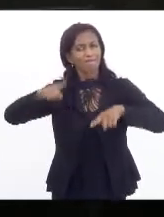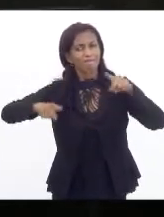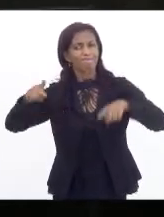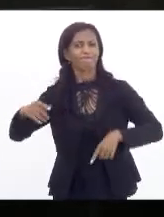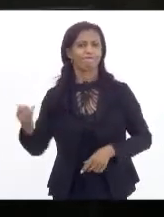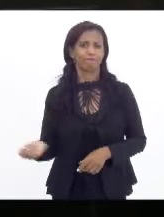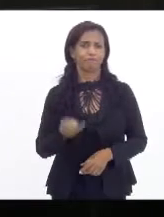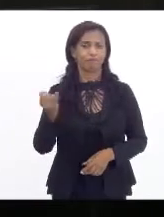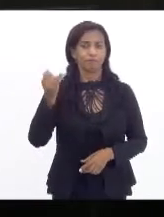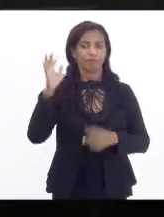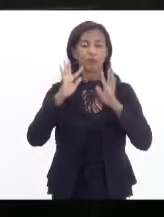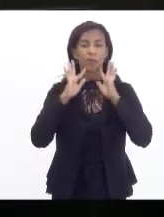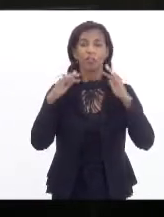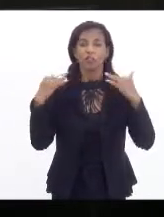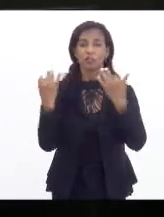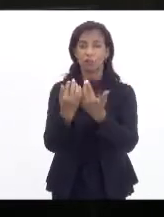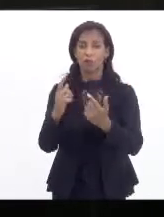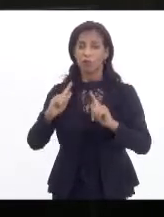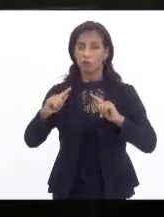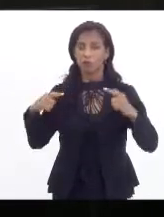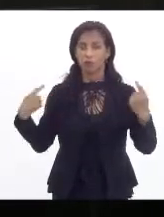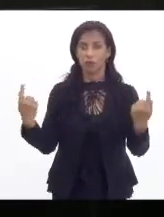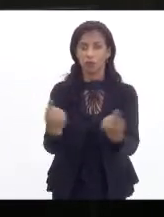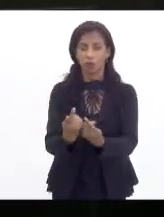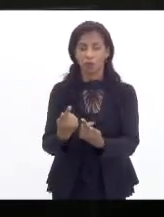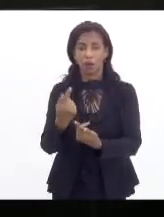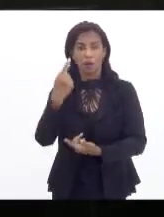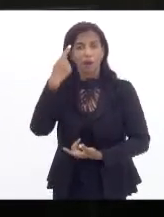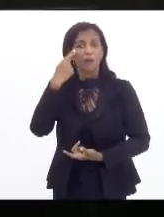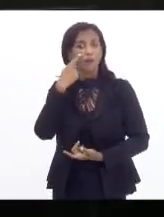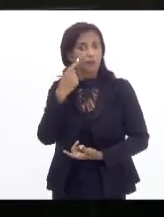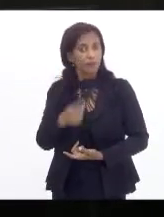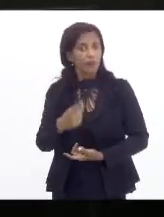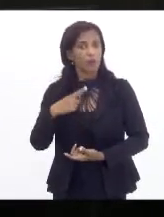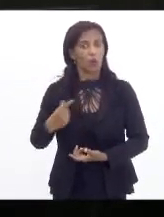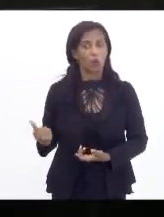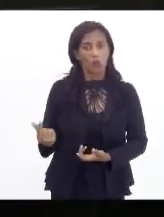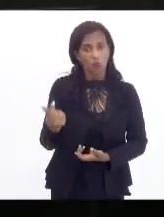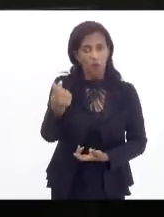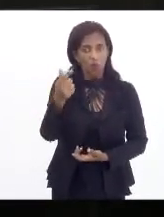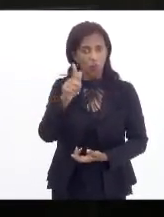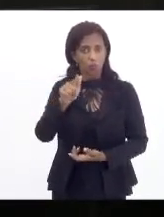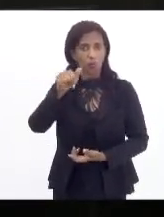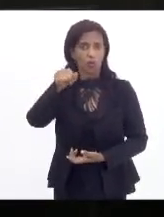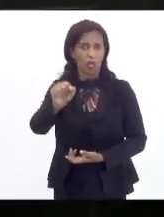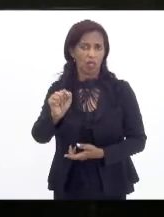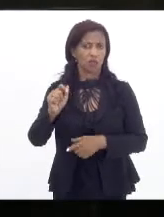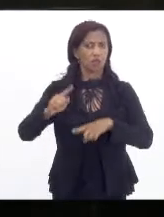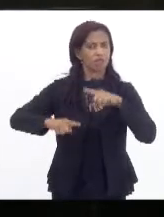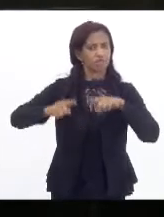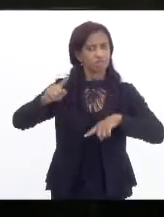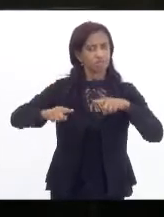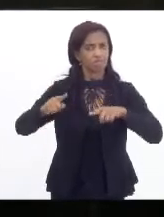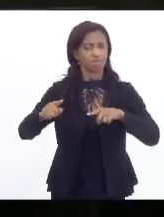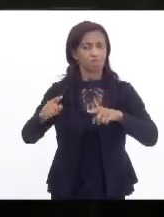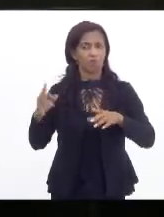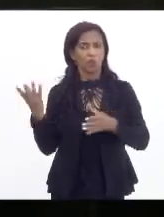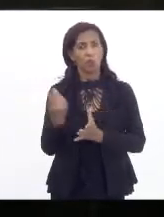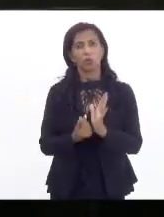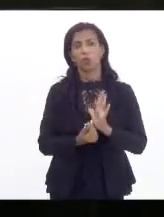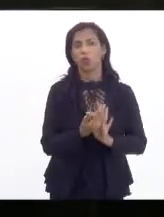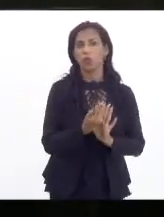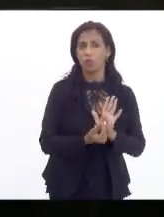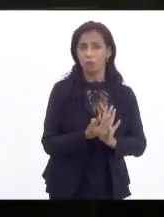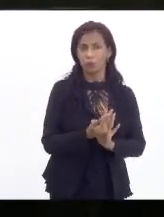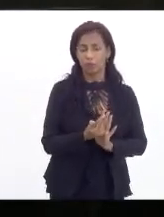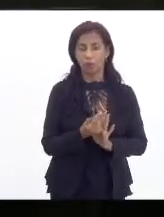importante. Então, as famílias, de modo geral, consideram que o custo com gás é um custo relevante para os seus orçamentos.